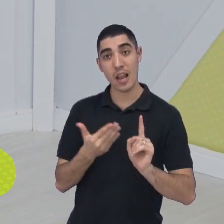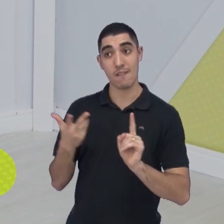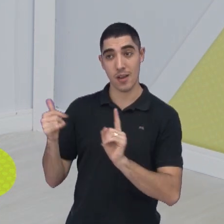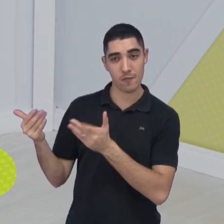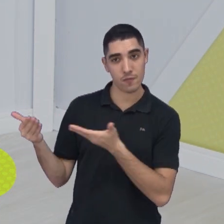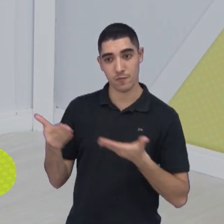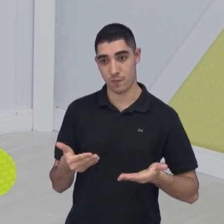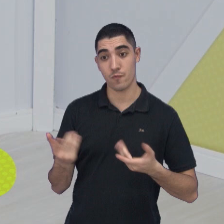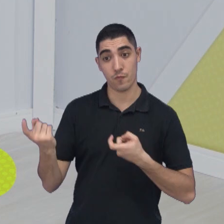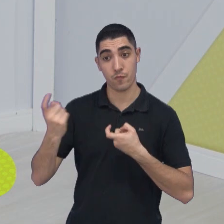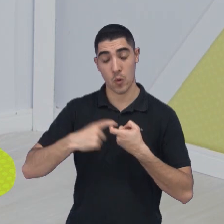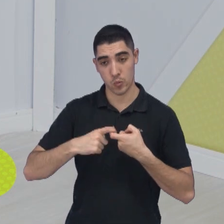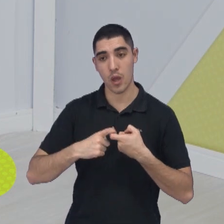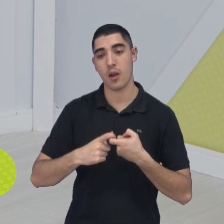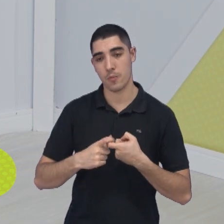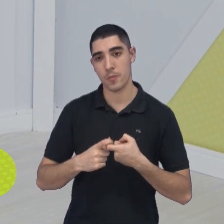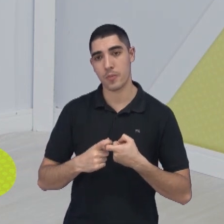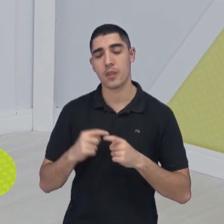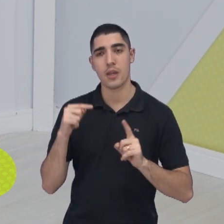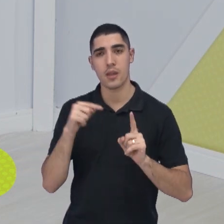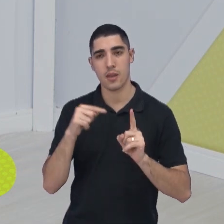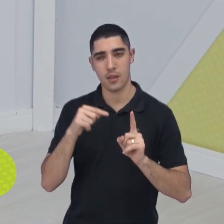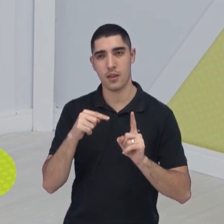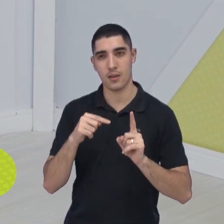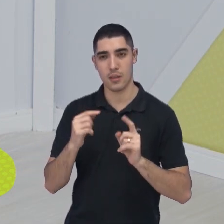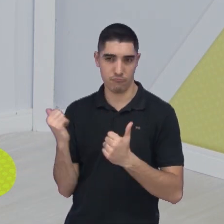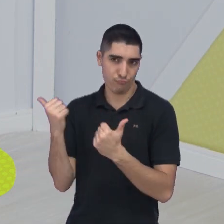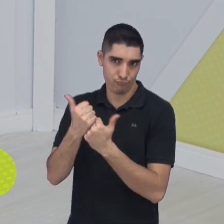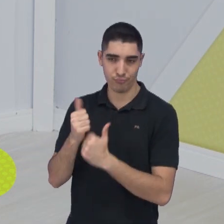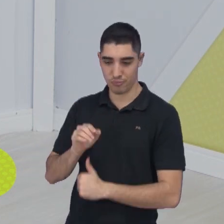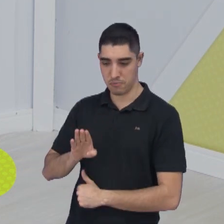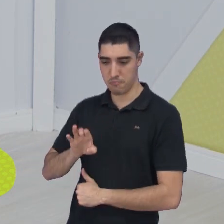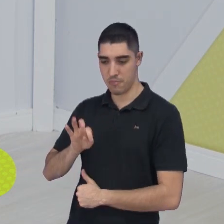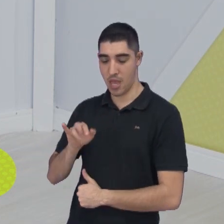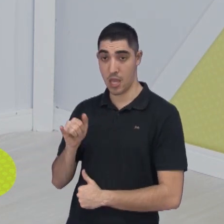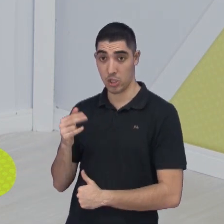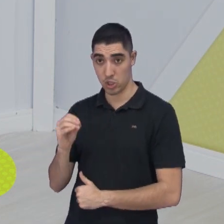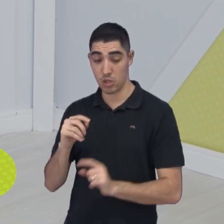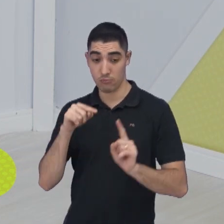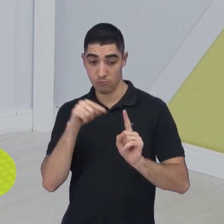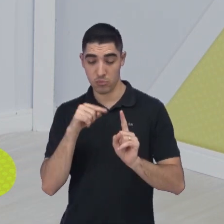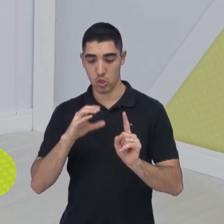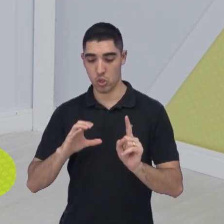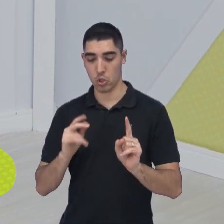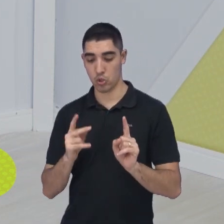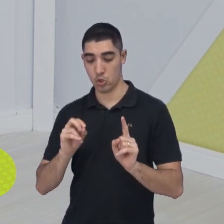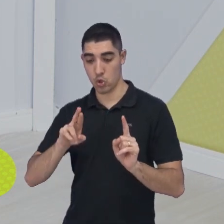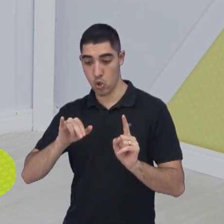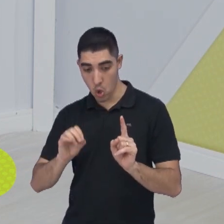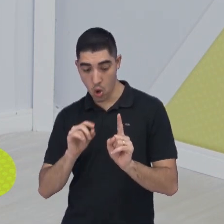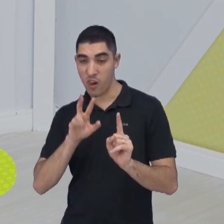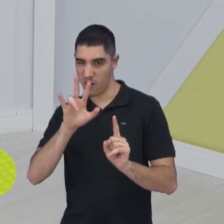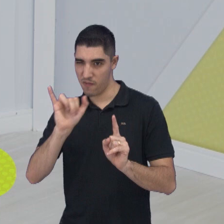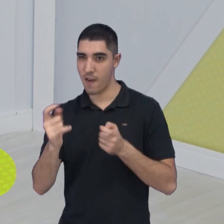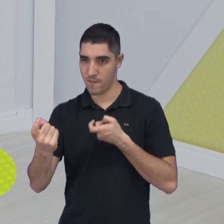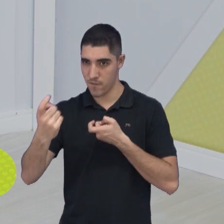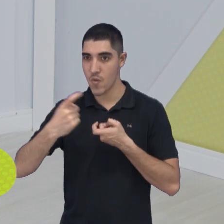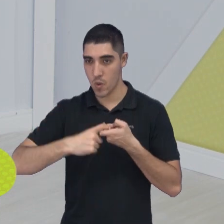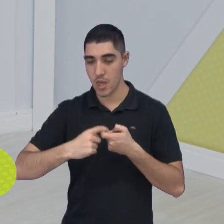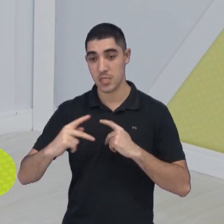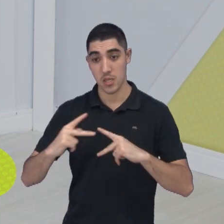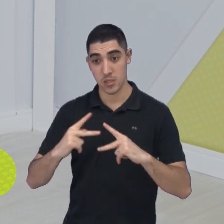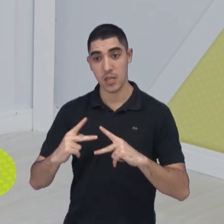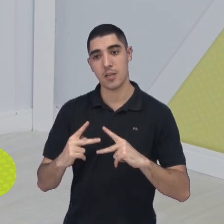Joga mais ou menos na posição do Betinho. O venezuelano Chorio deve voltar para a equipe do São José